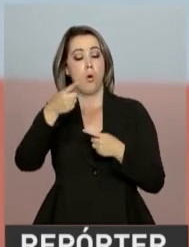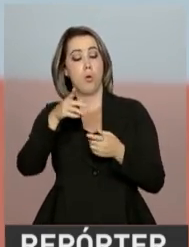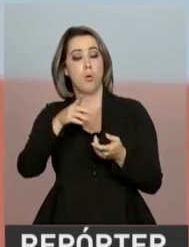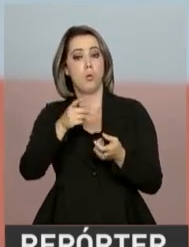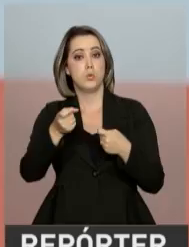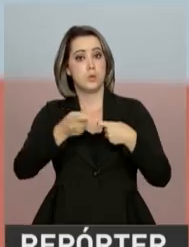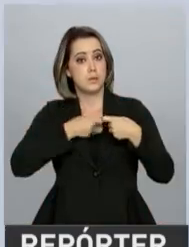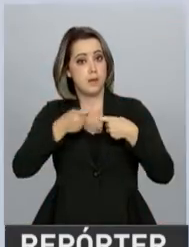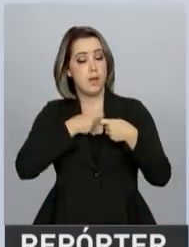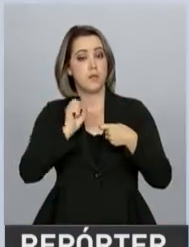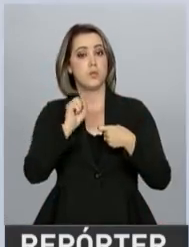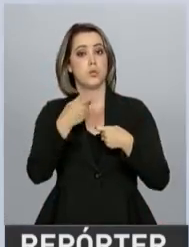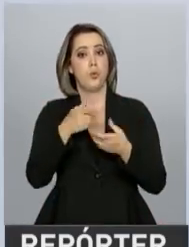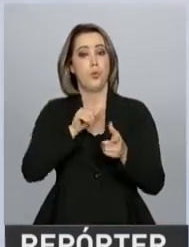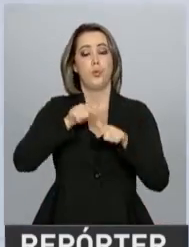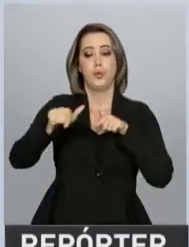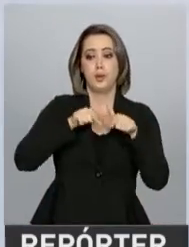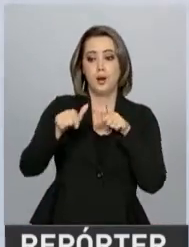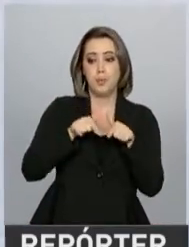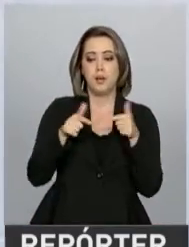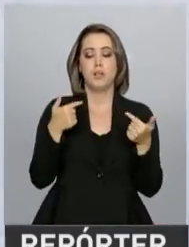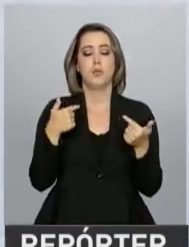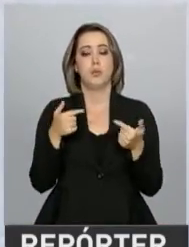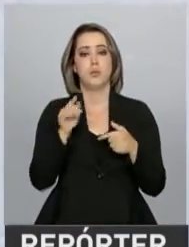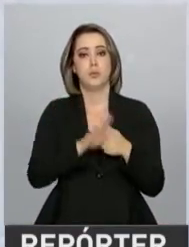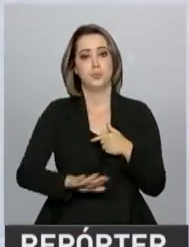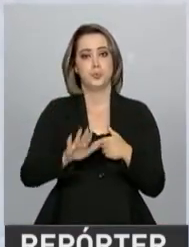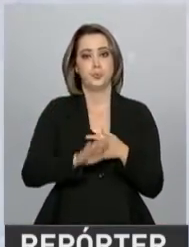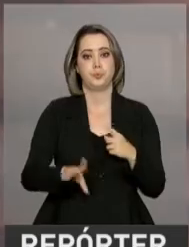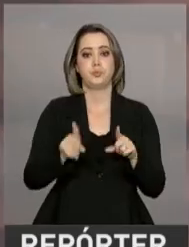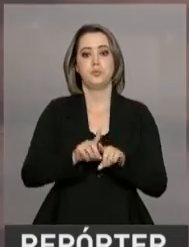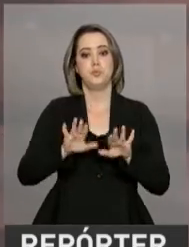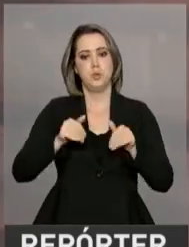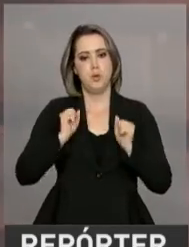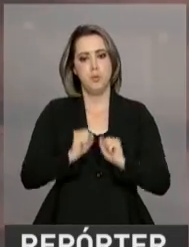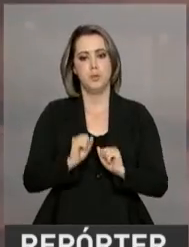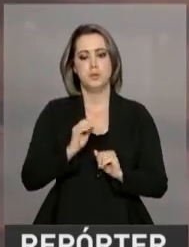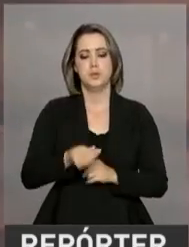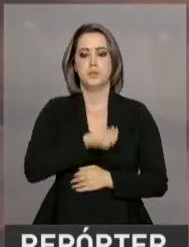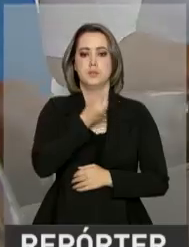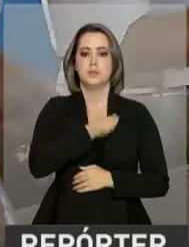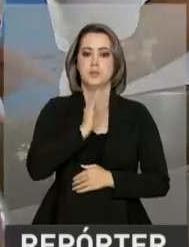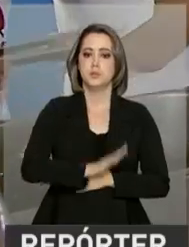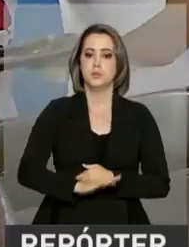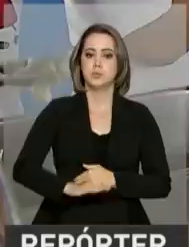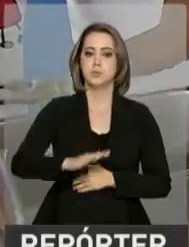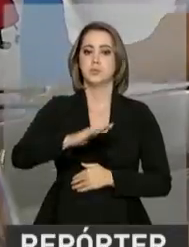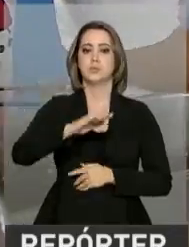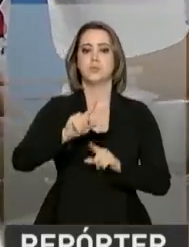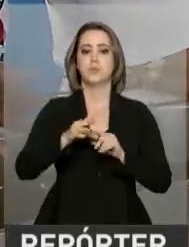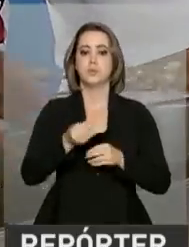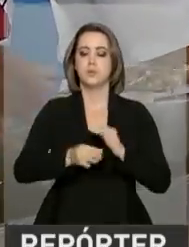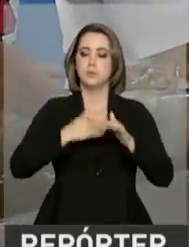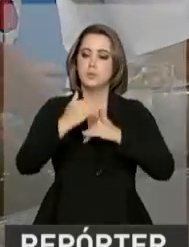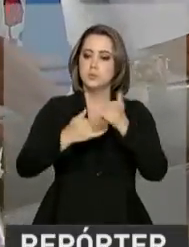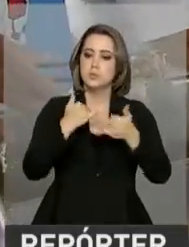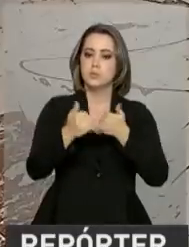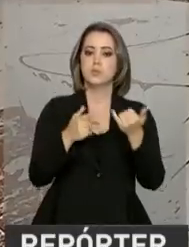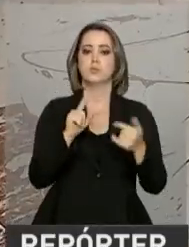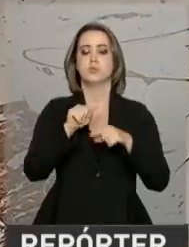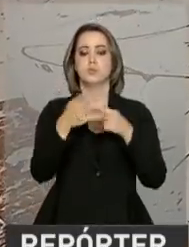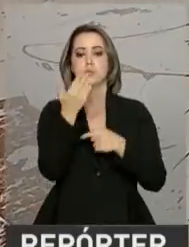trabalho infantil fazendo com que elas tenham a condição de serem crianças se divertirem estudar e pela medalha de